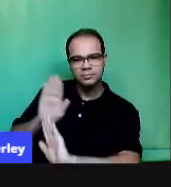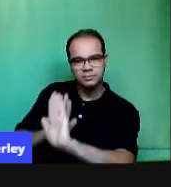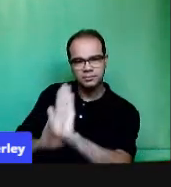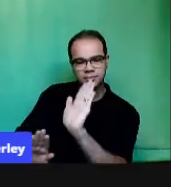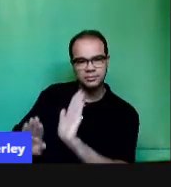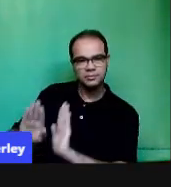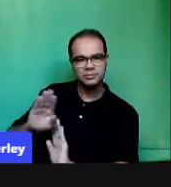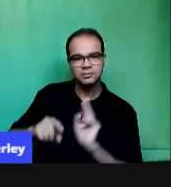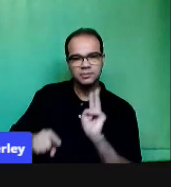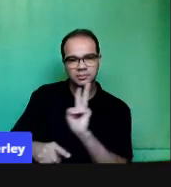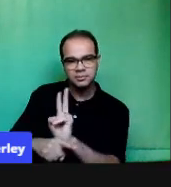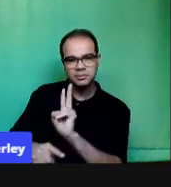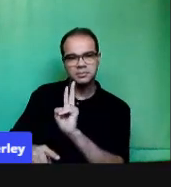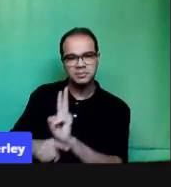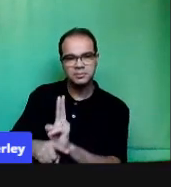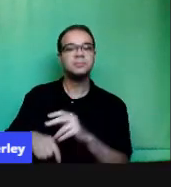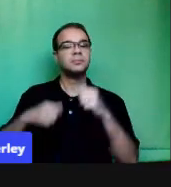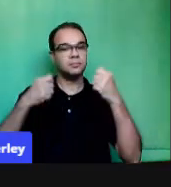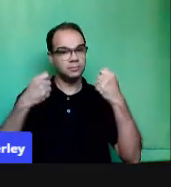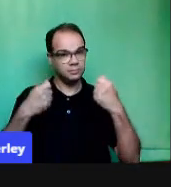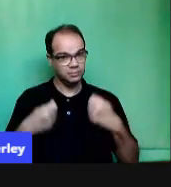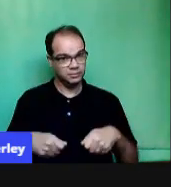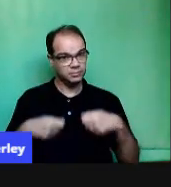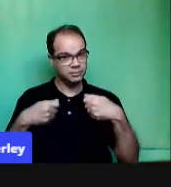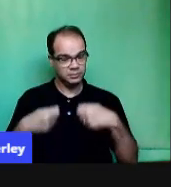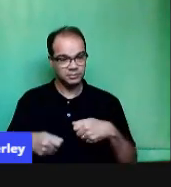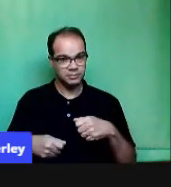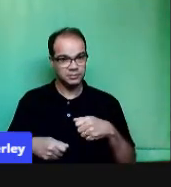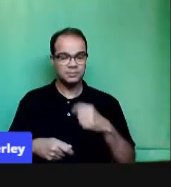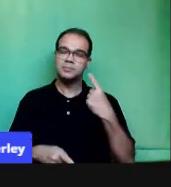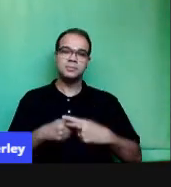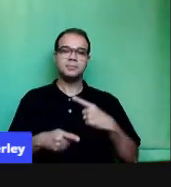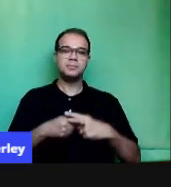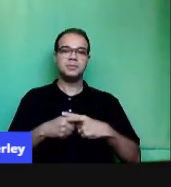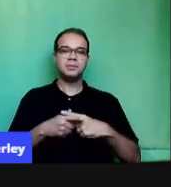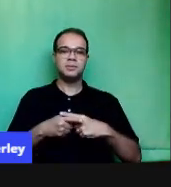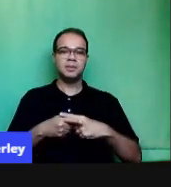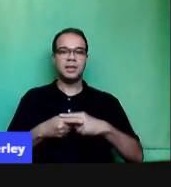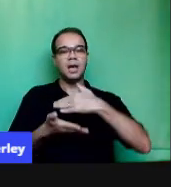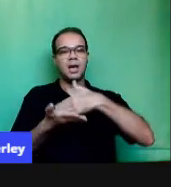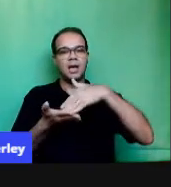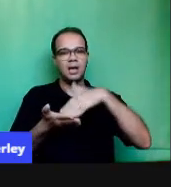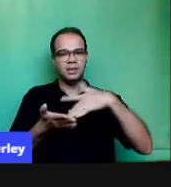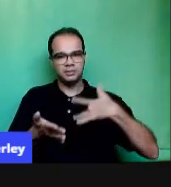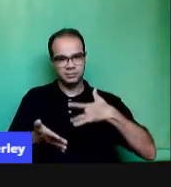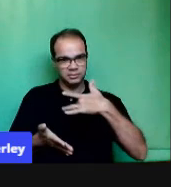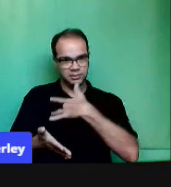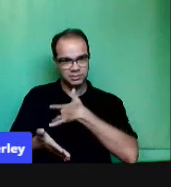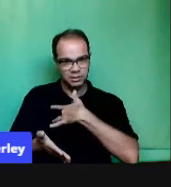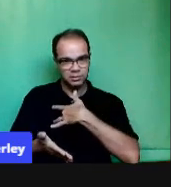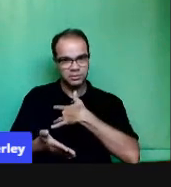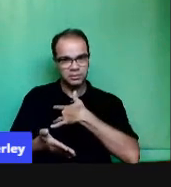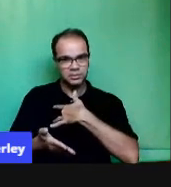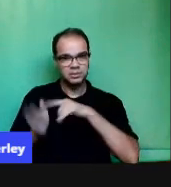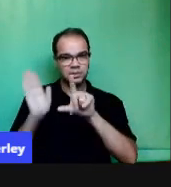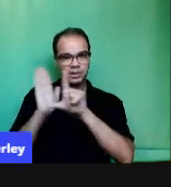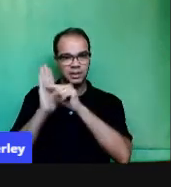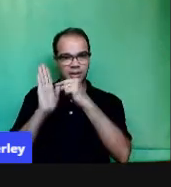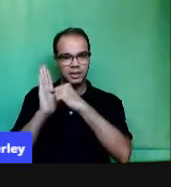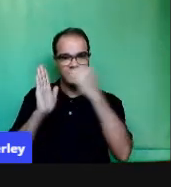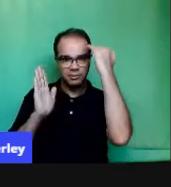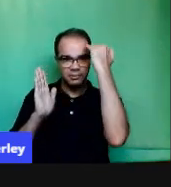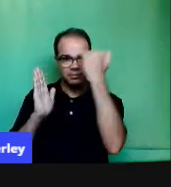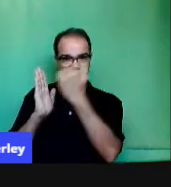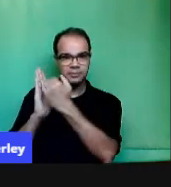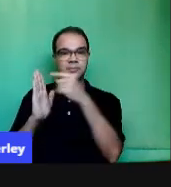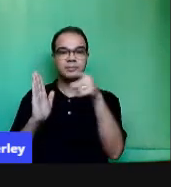existem protocolos, né, do Ministério, das Secretarias de Saúde para que nós tenhamos tanto a saúde humana